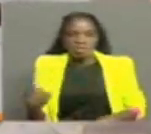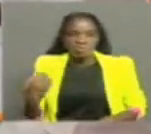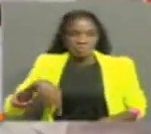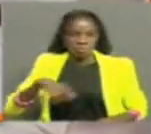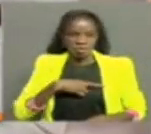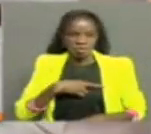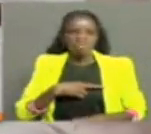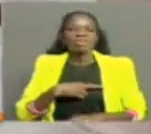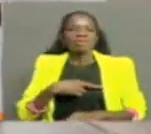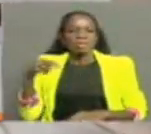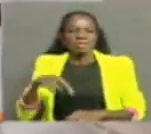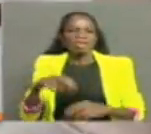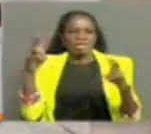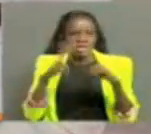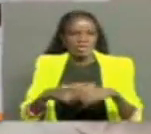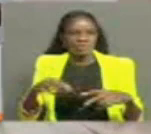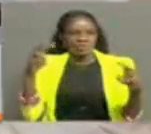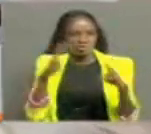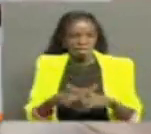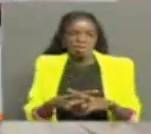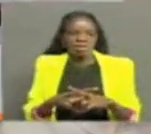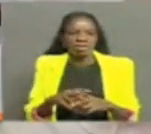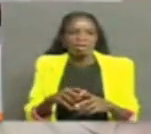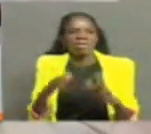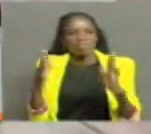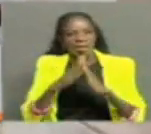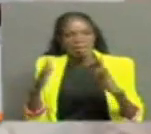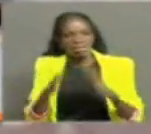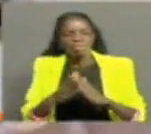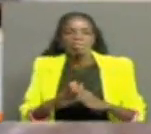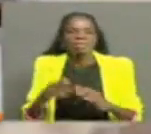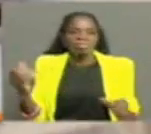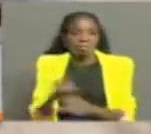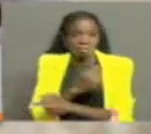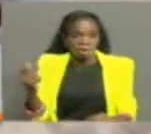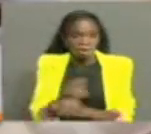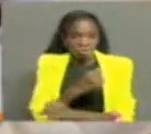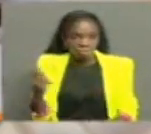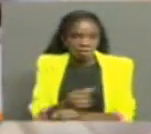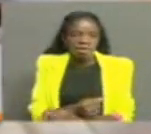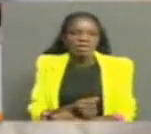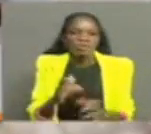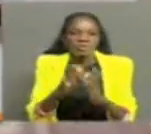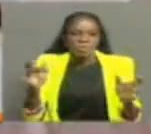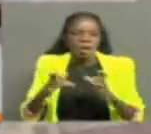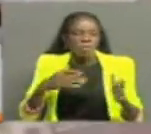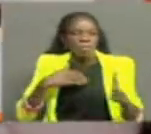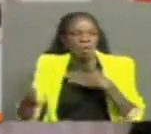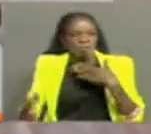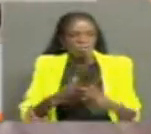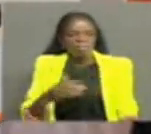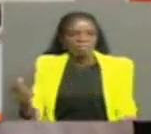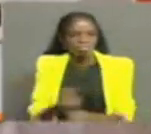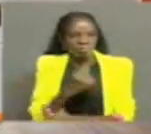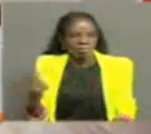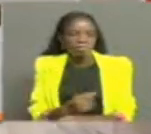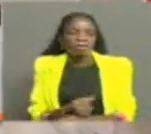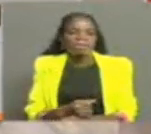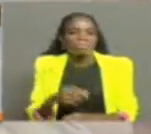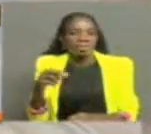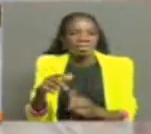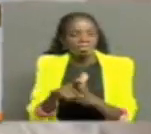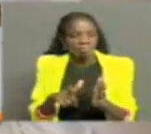o Covid. Combater na sua casa, no seu local de trabalho, combater onde estiver. Não abandonar as